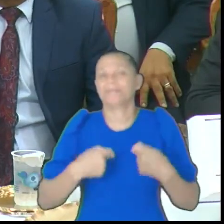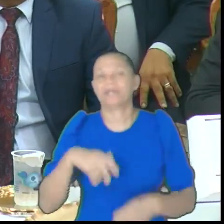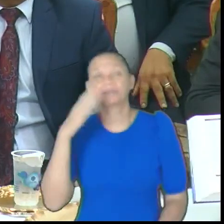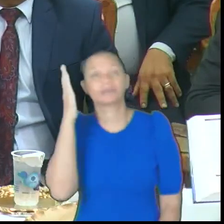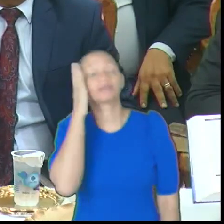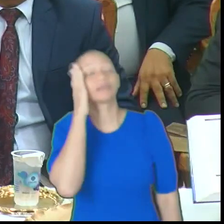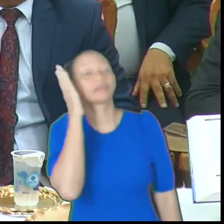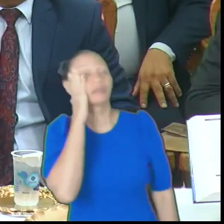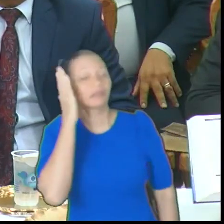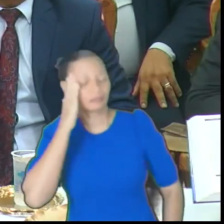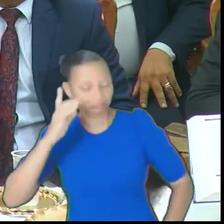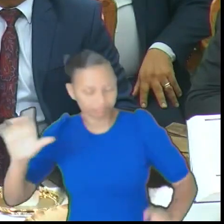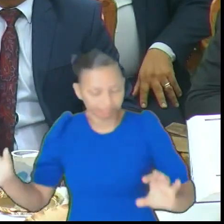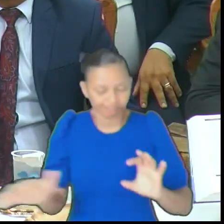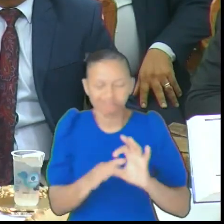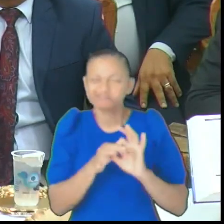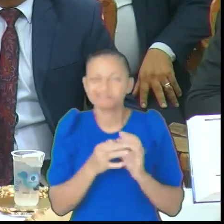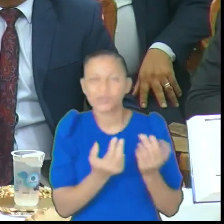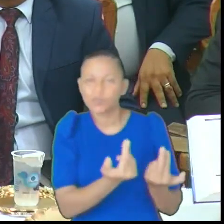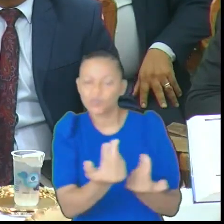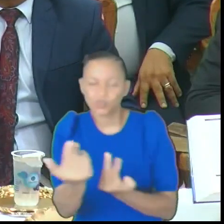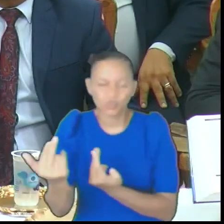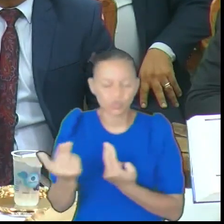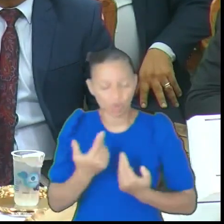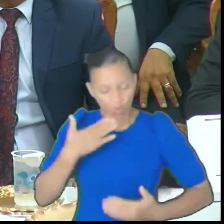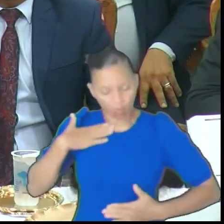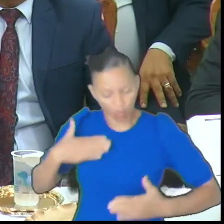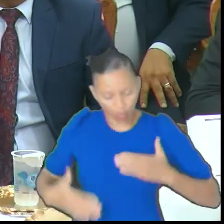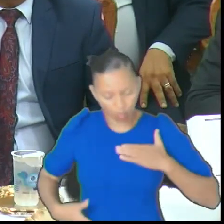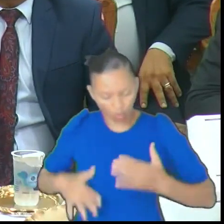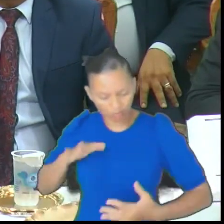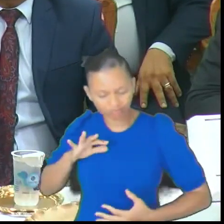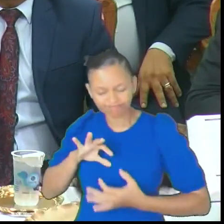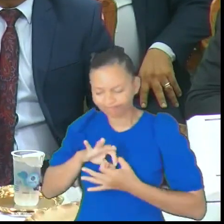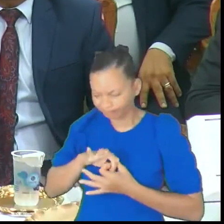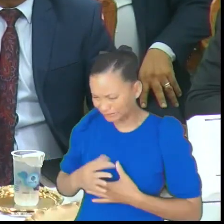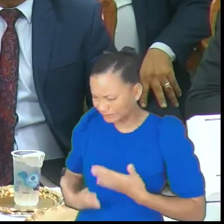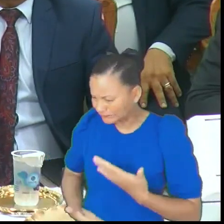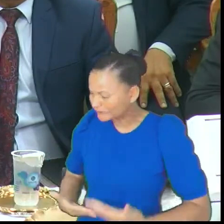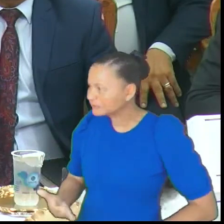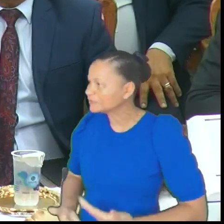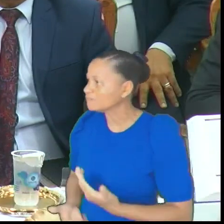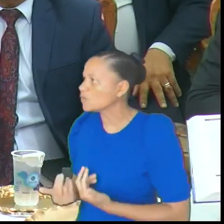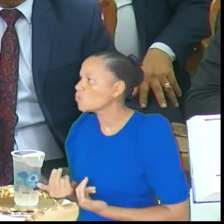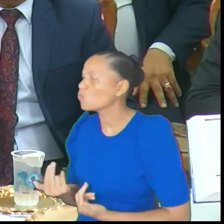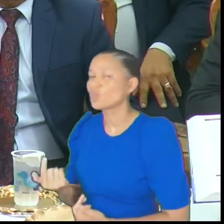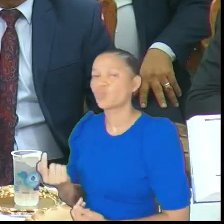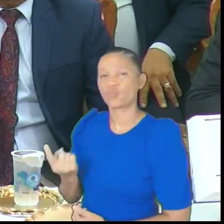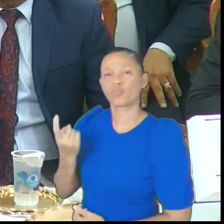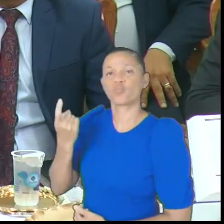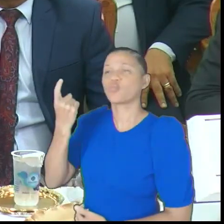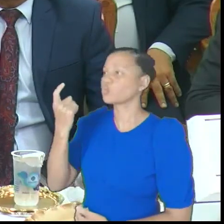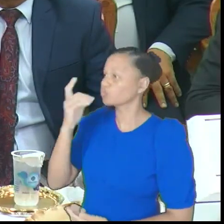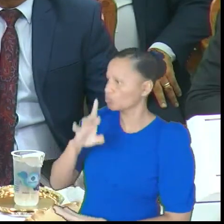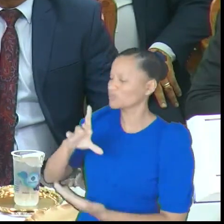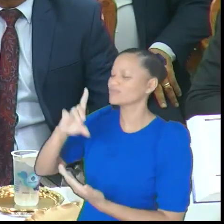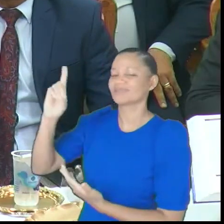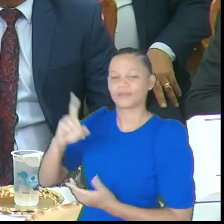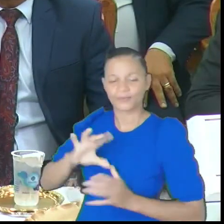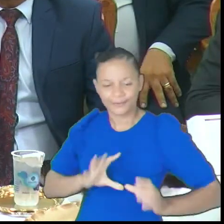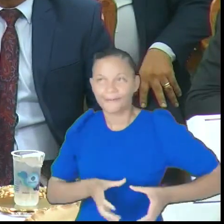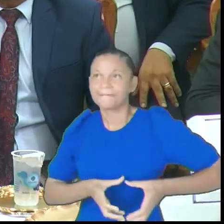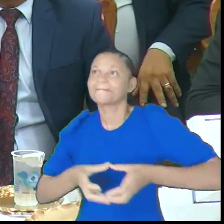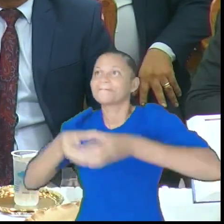que fazemos parte do mesmo corpo, servindo ao mesmo Deus e vamos morar no